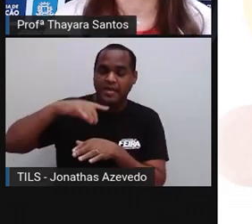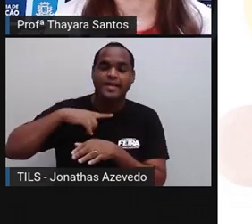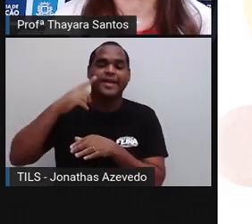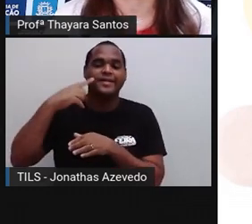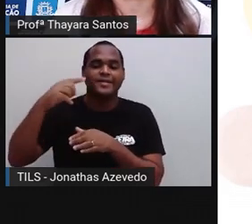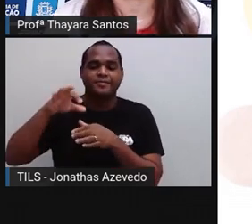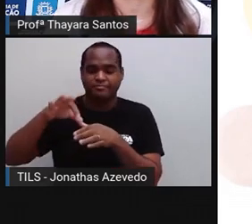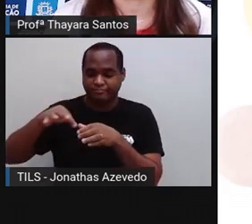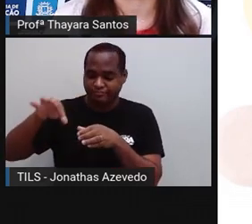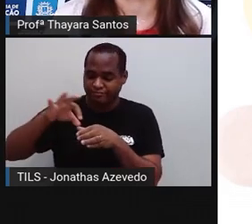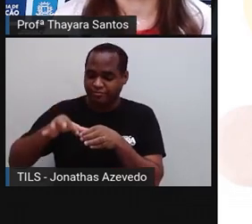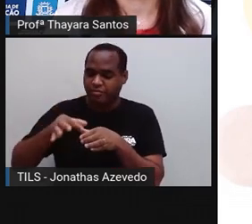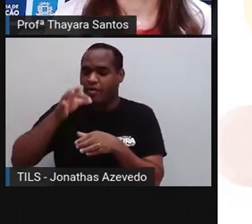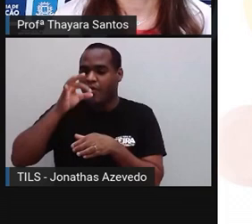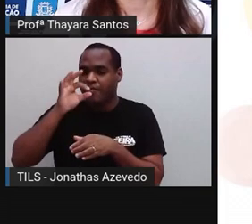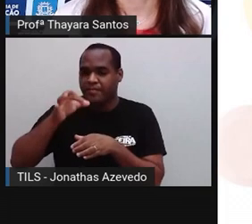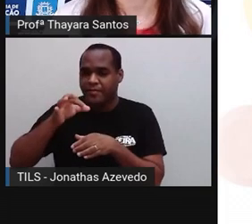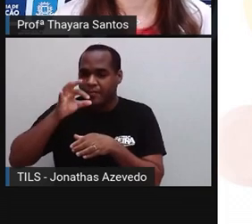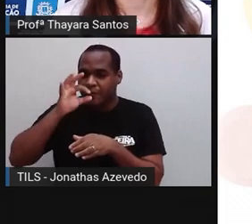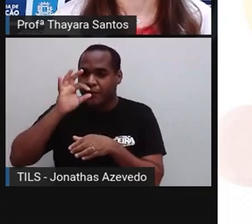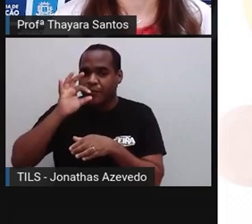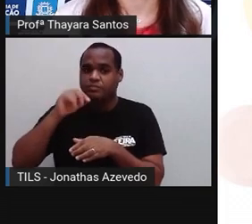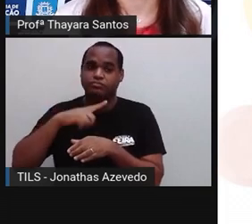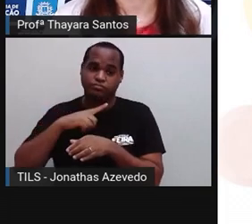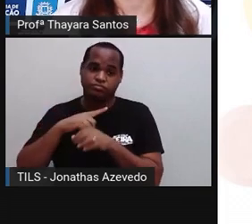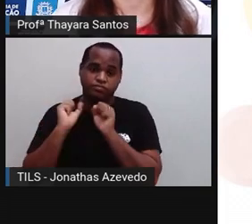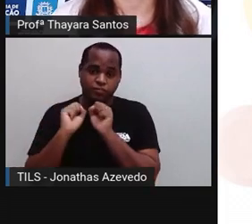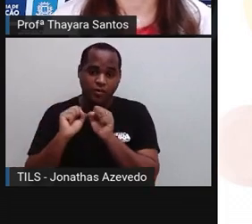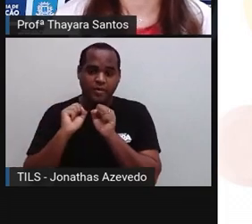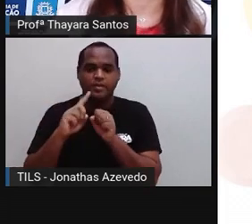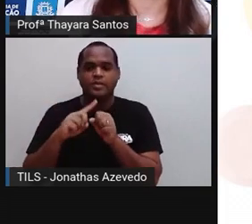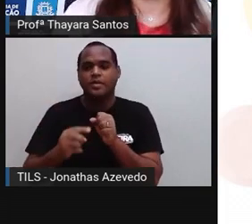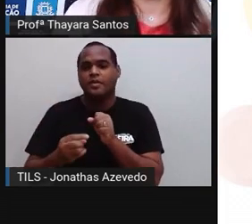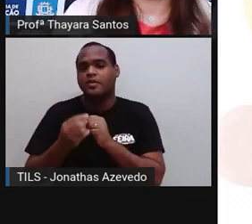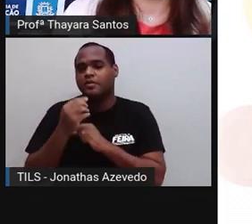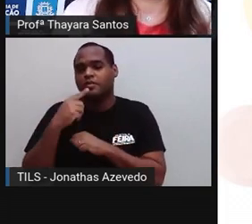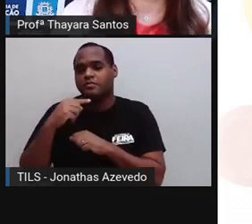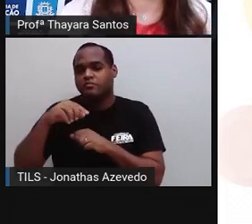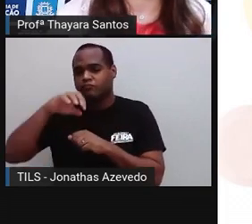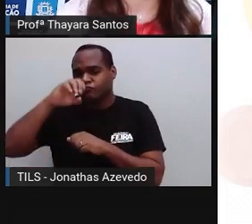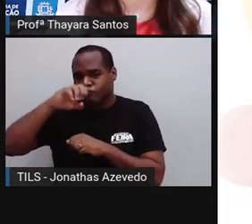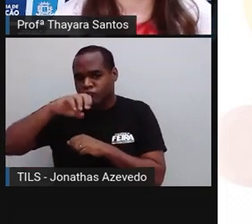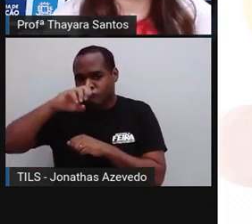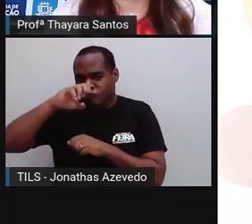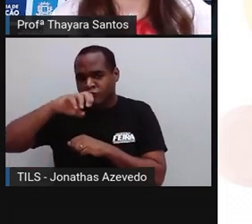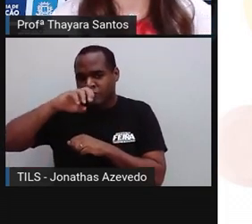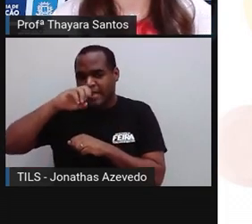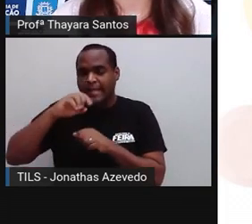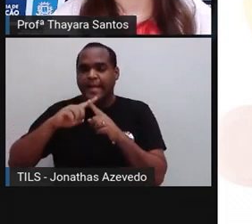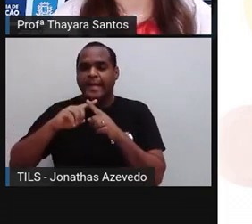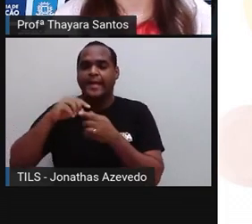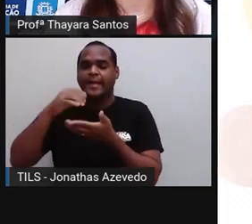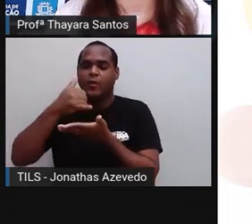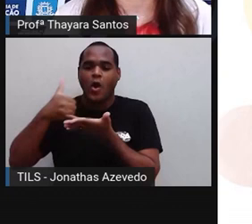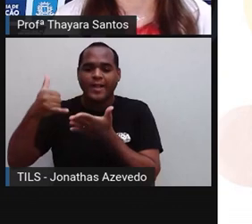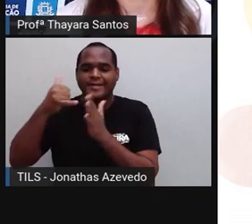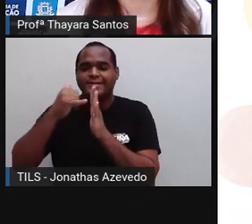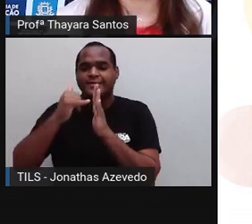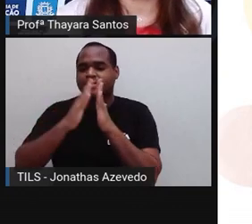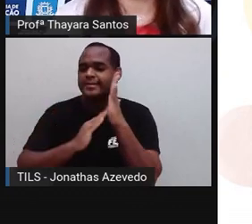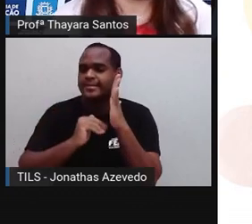ter também essa característica. E tem ainda os inalantes e os solventes, que é o exemplo da cola, da tinta e